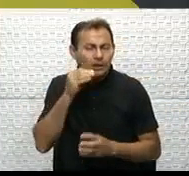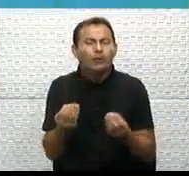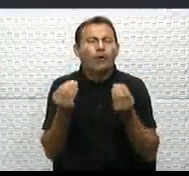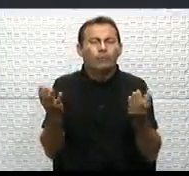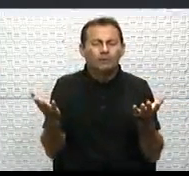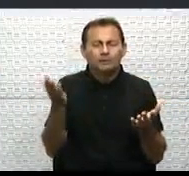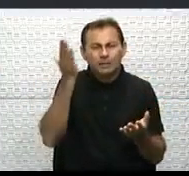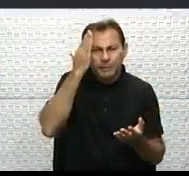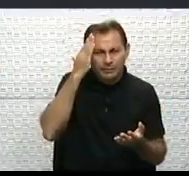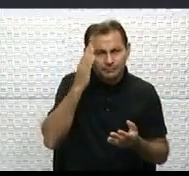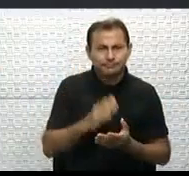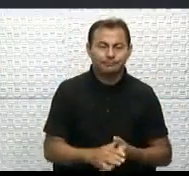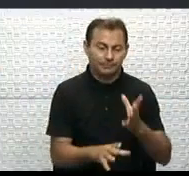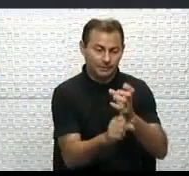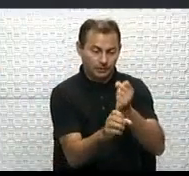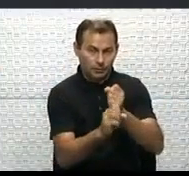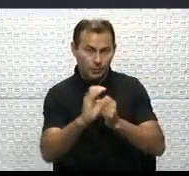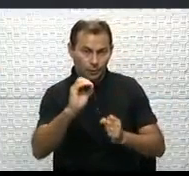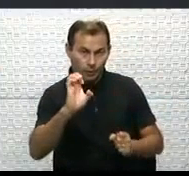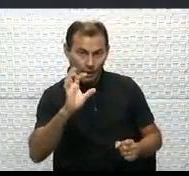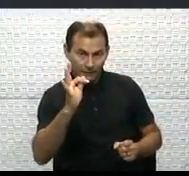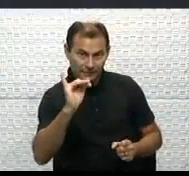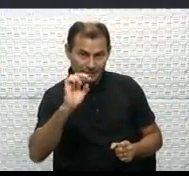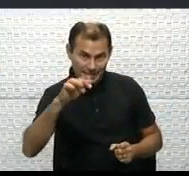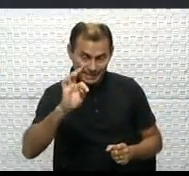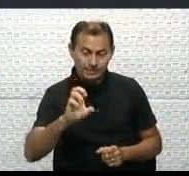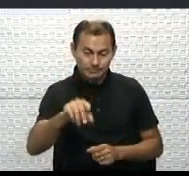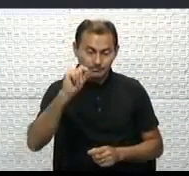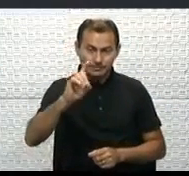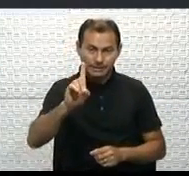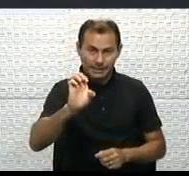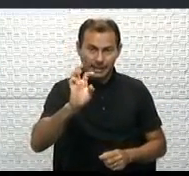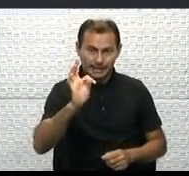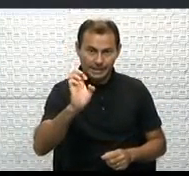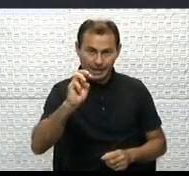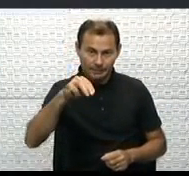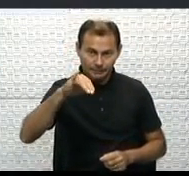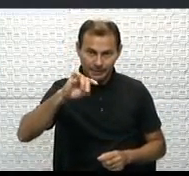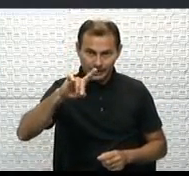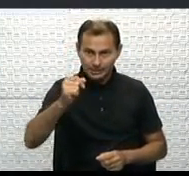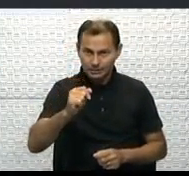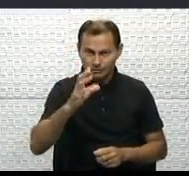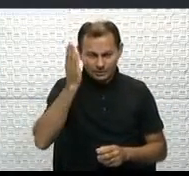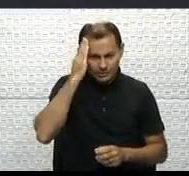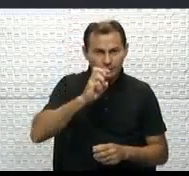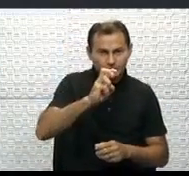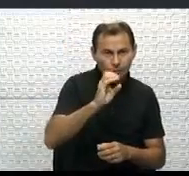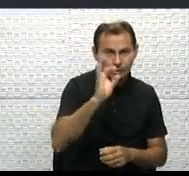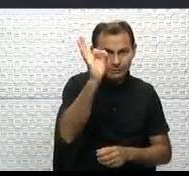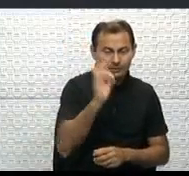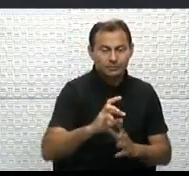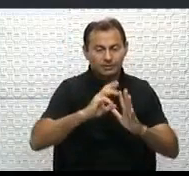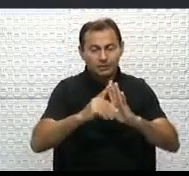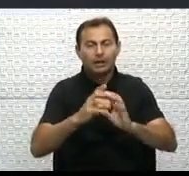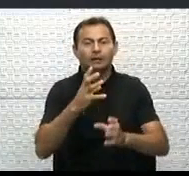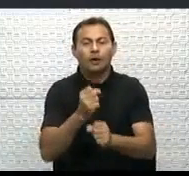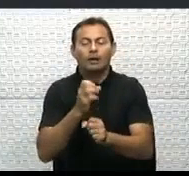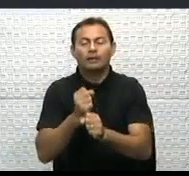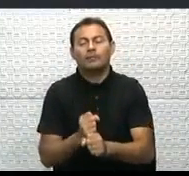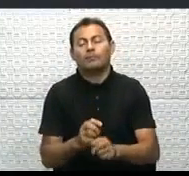funcionário? Calculando o coeficiente de determinação, você descobriu que apenas 50% da variação de uma